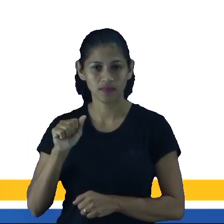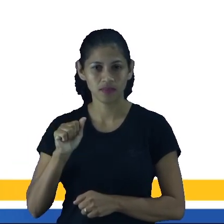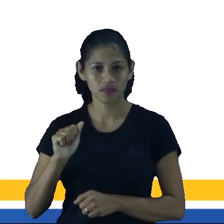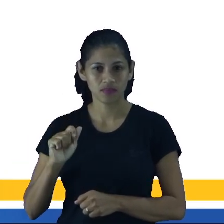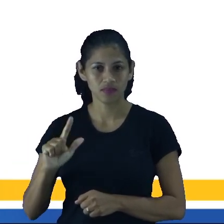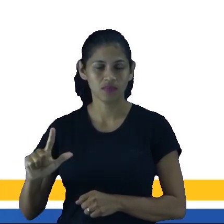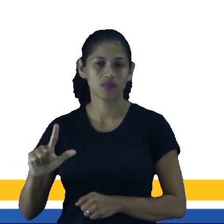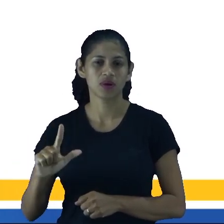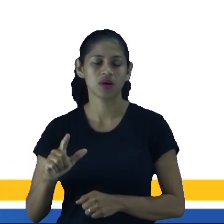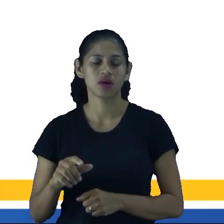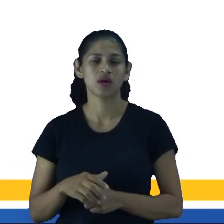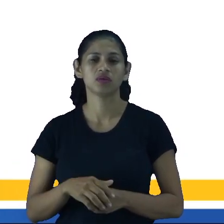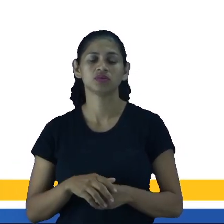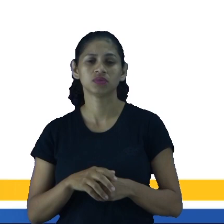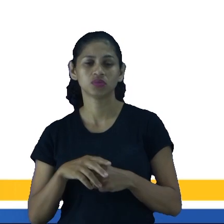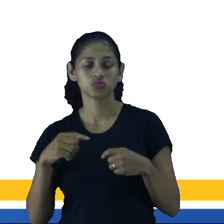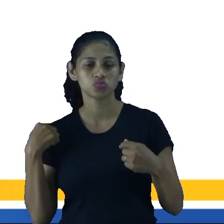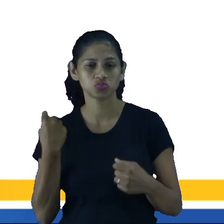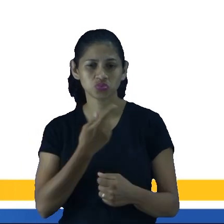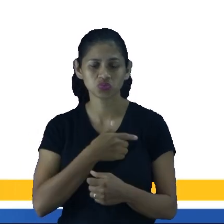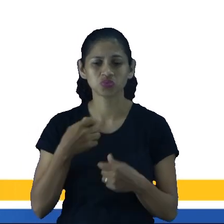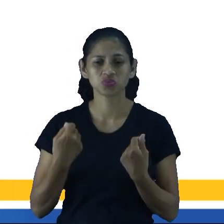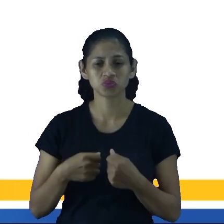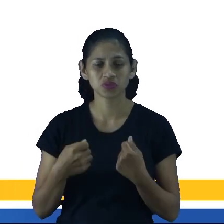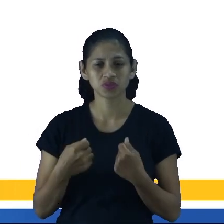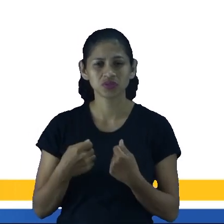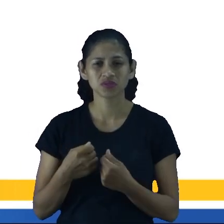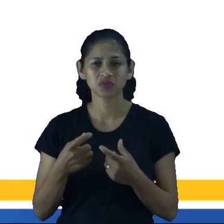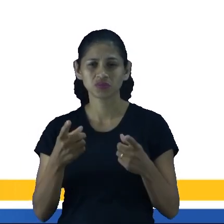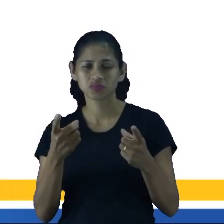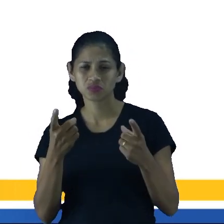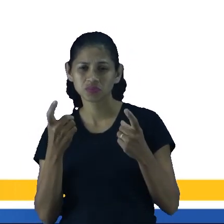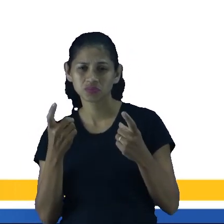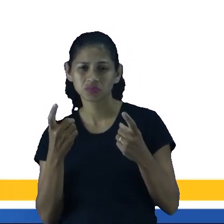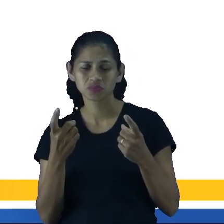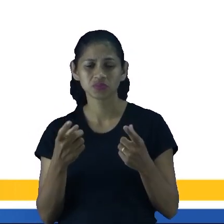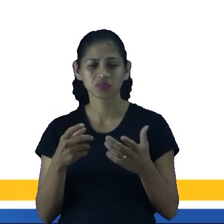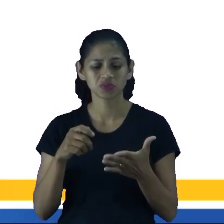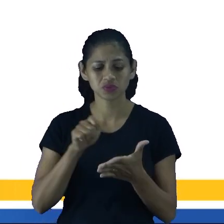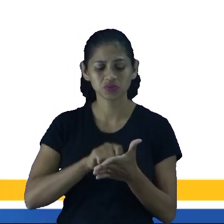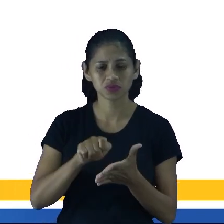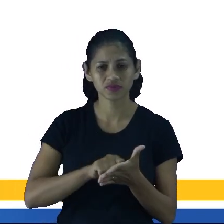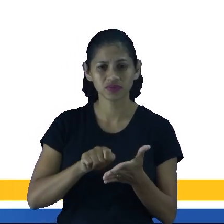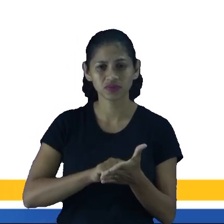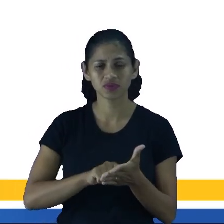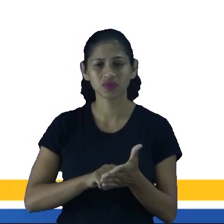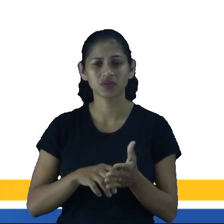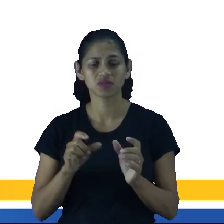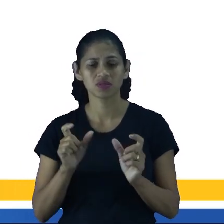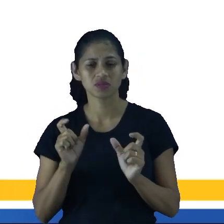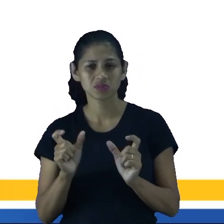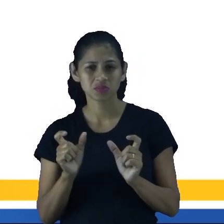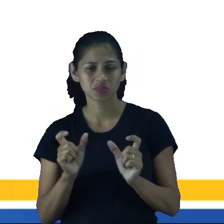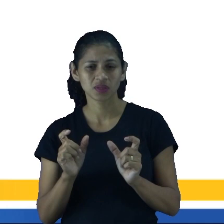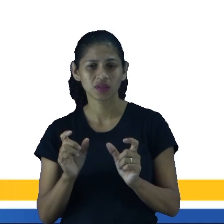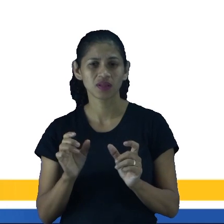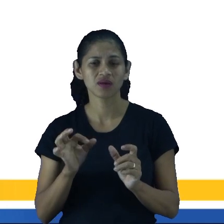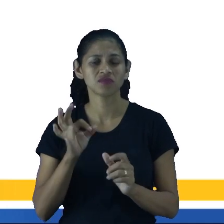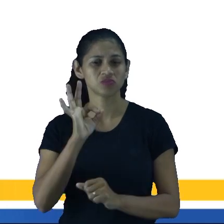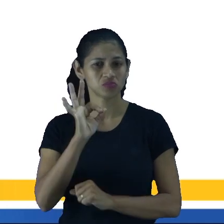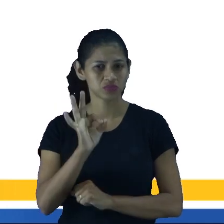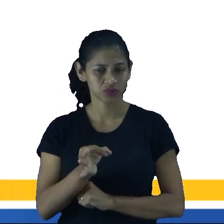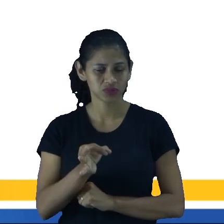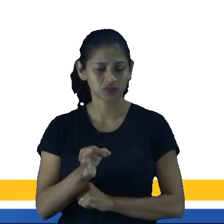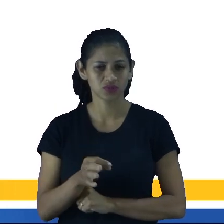palavras corretamente, né? Utilizar a maneira da norma culta, né? Da língua. Então, hoje